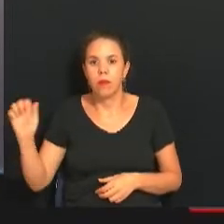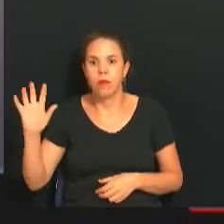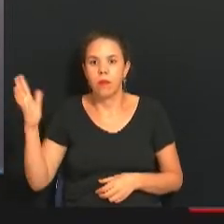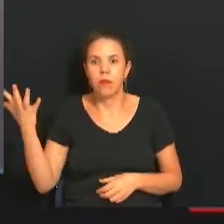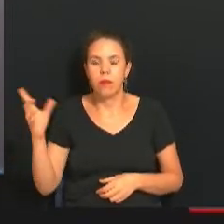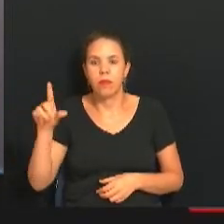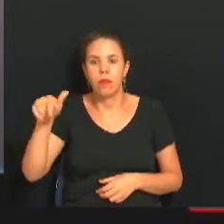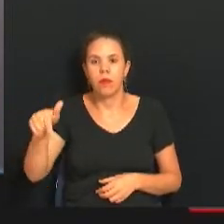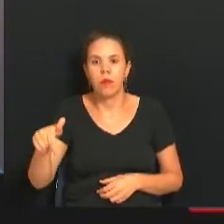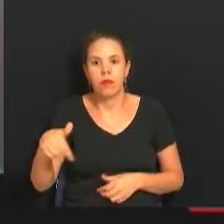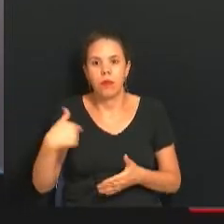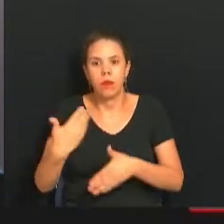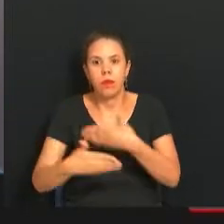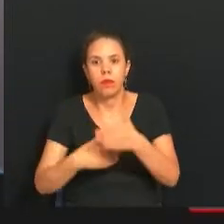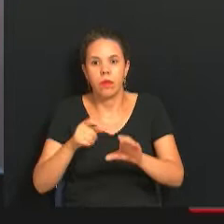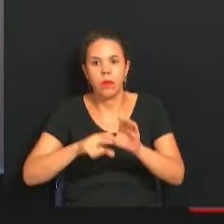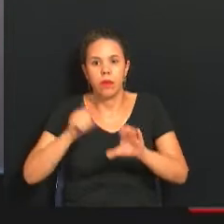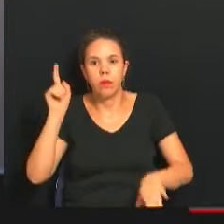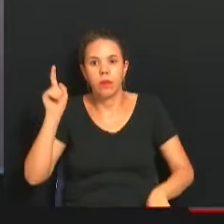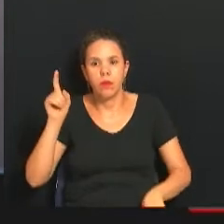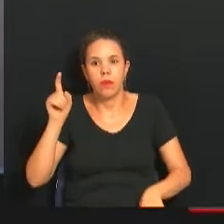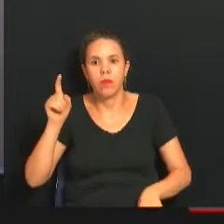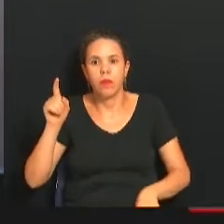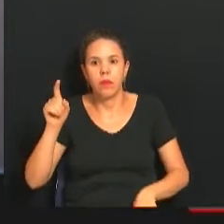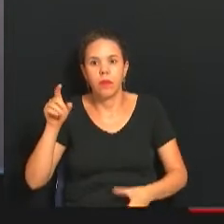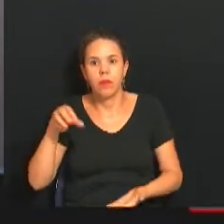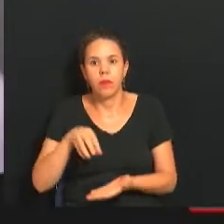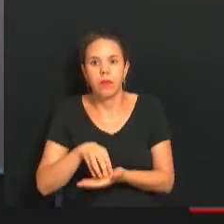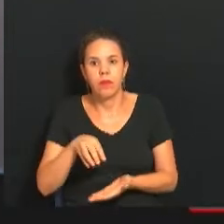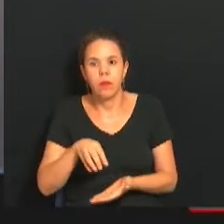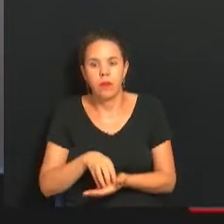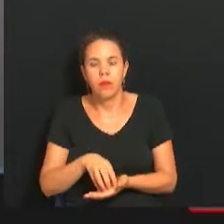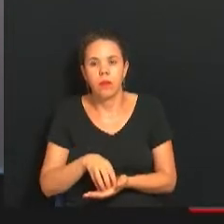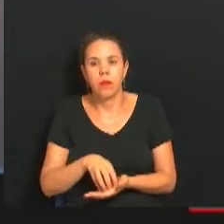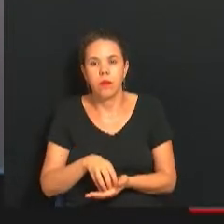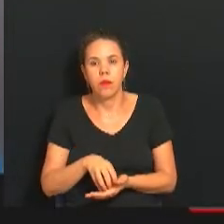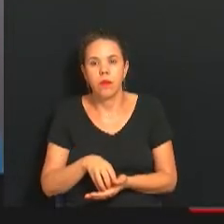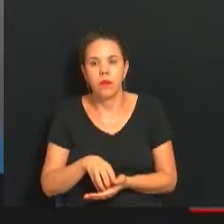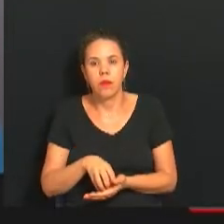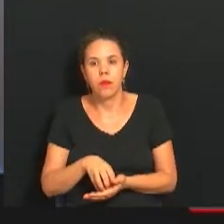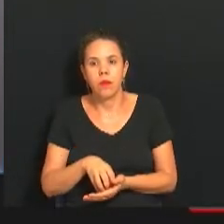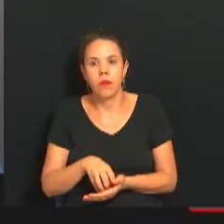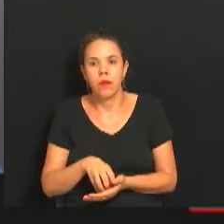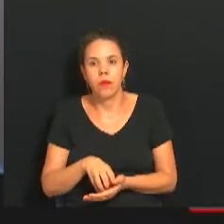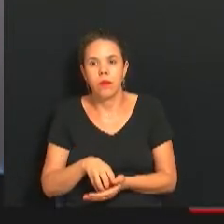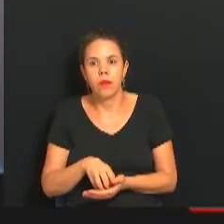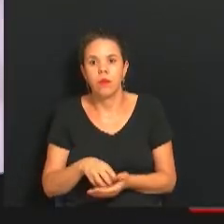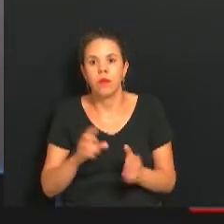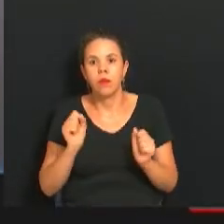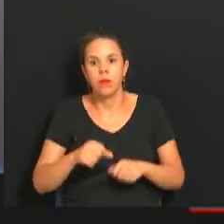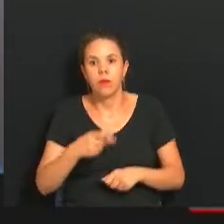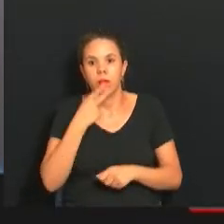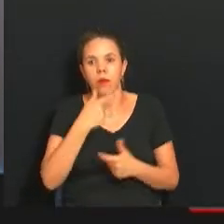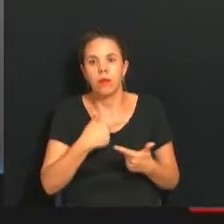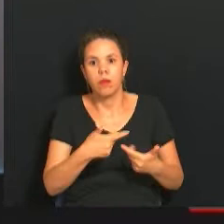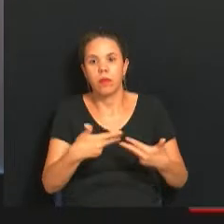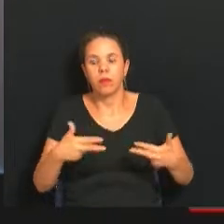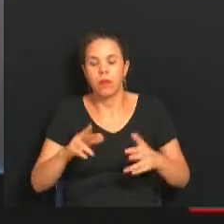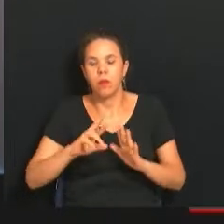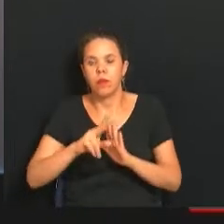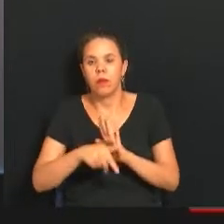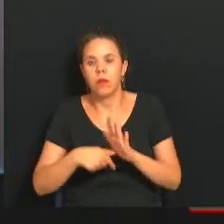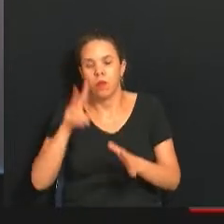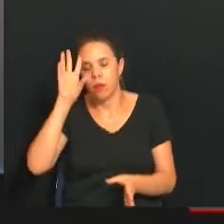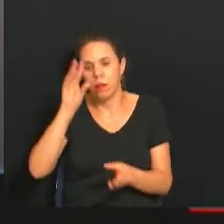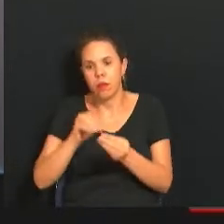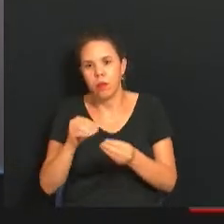depois do processo de independência do Kosovo. E aí eu poderia ficar aqui falando de guerras da ex-Yugoslávia e tudo mais, mas só lembrando rapidinho,